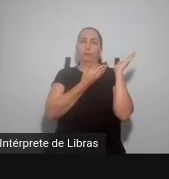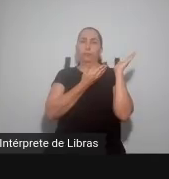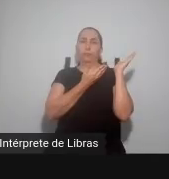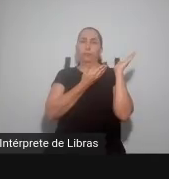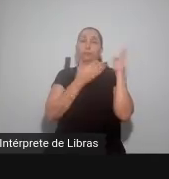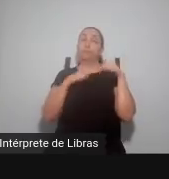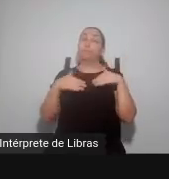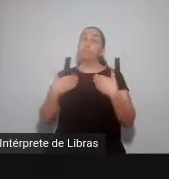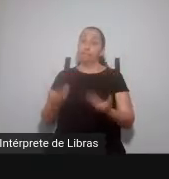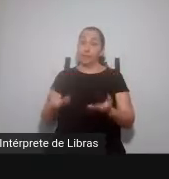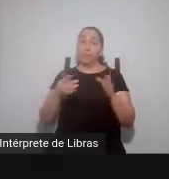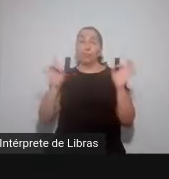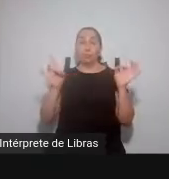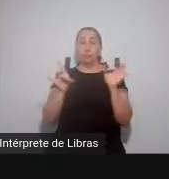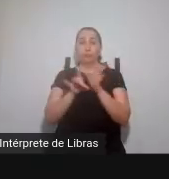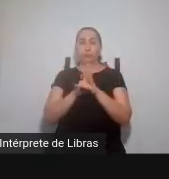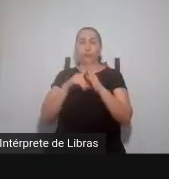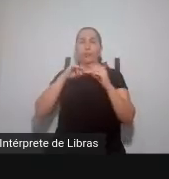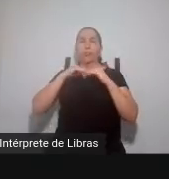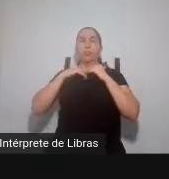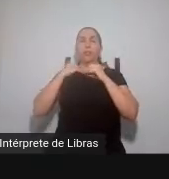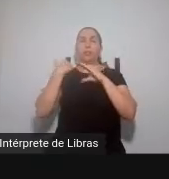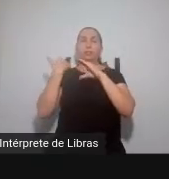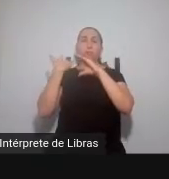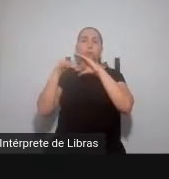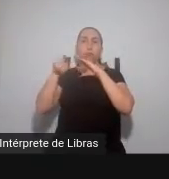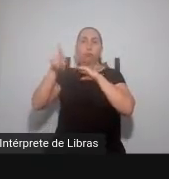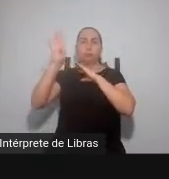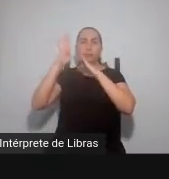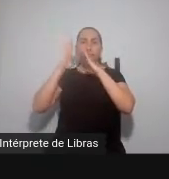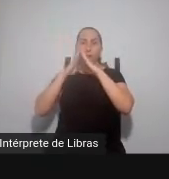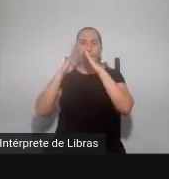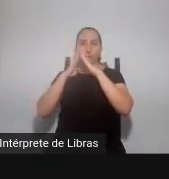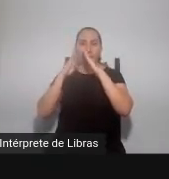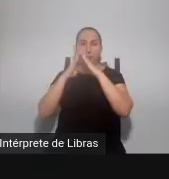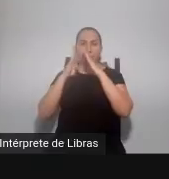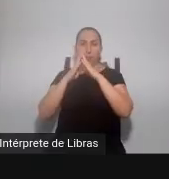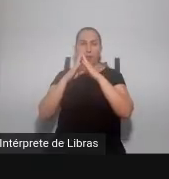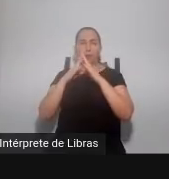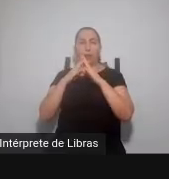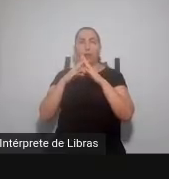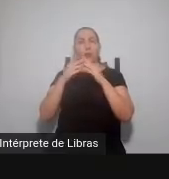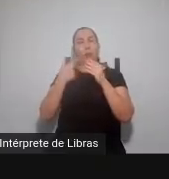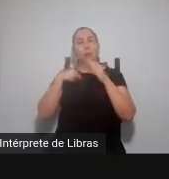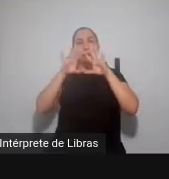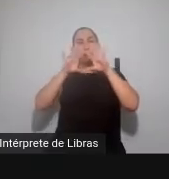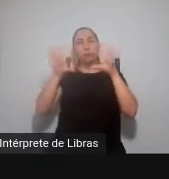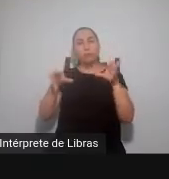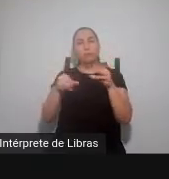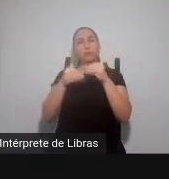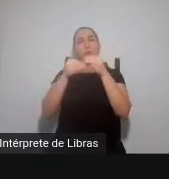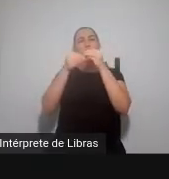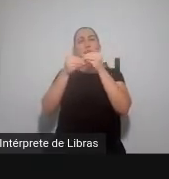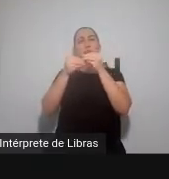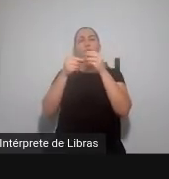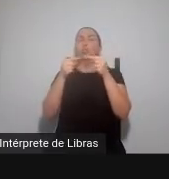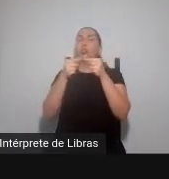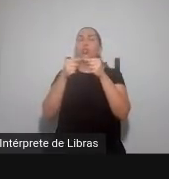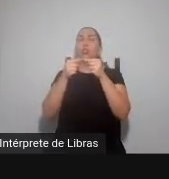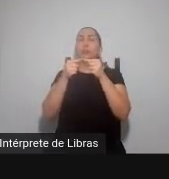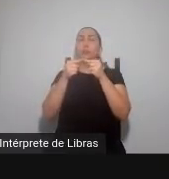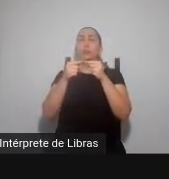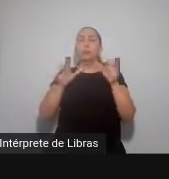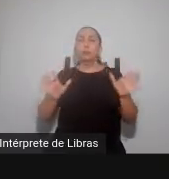foi para casa, está no Classroom, e foi, com brevidade, um pouquinho do trabalho de literatura que as professoras vêm realizando